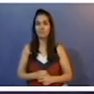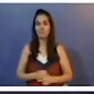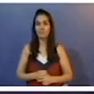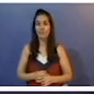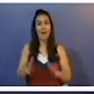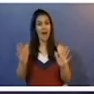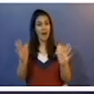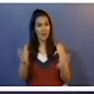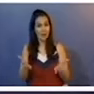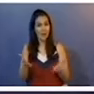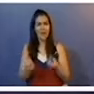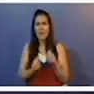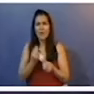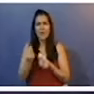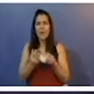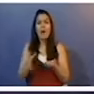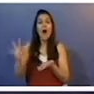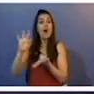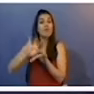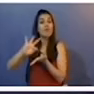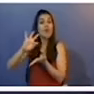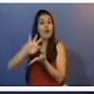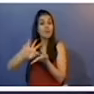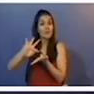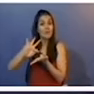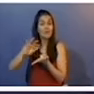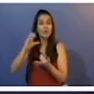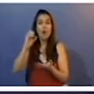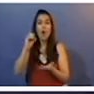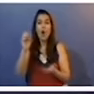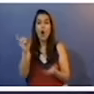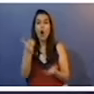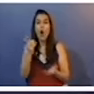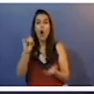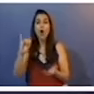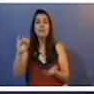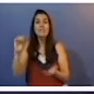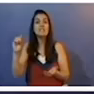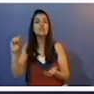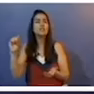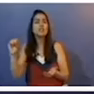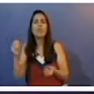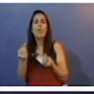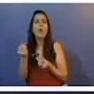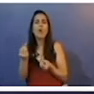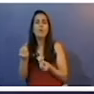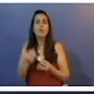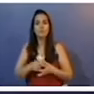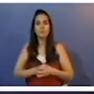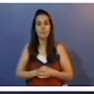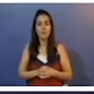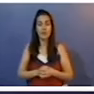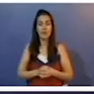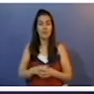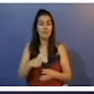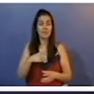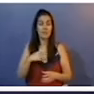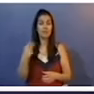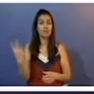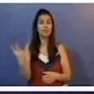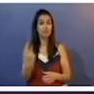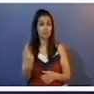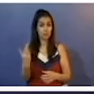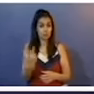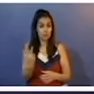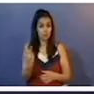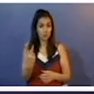Agora a gente vai ver a fórmula geral dos óxidos. Então, os óxidos, eles são compostos binários, ou seja, eles são